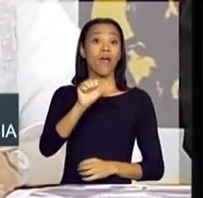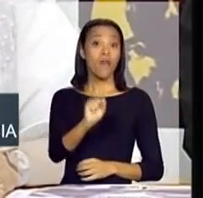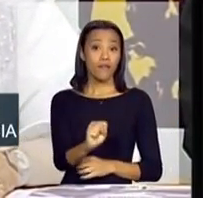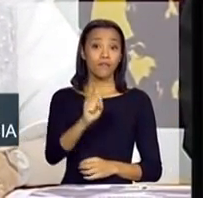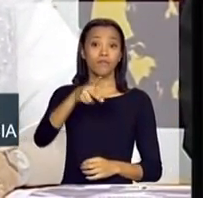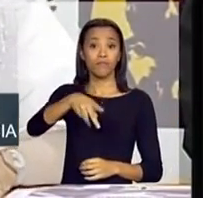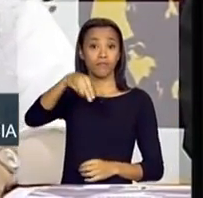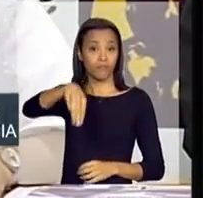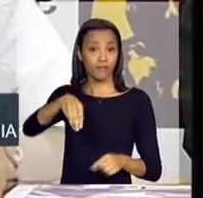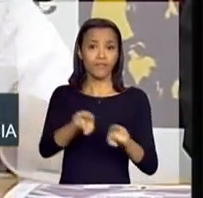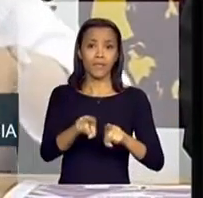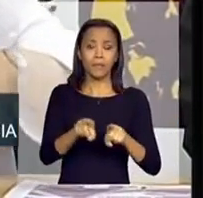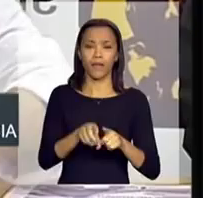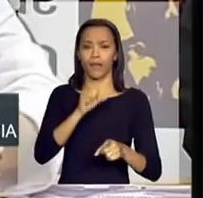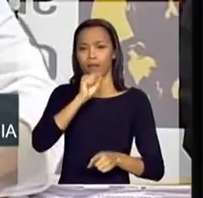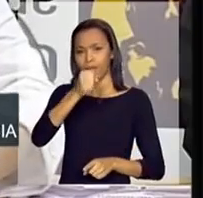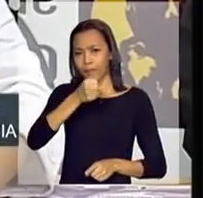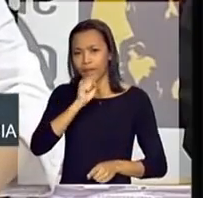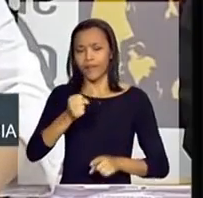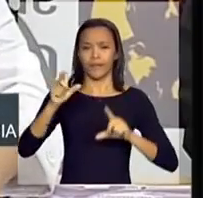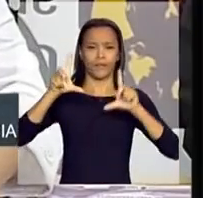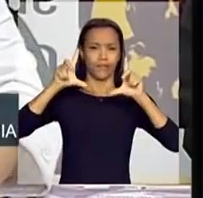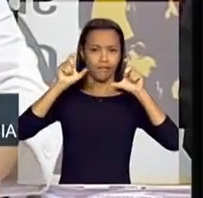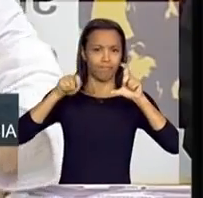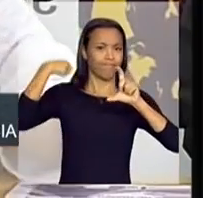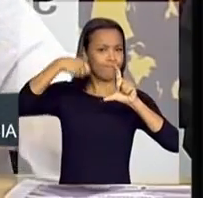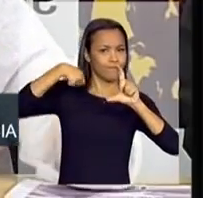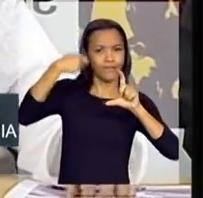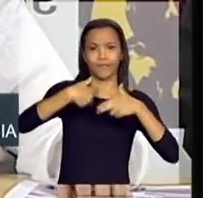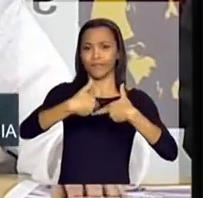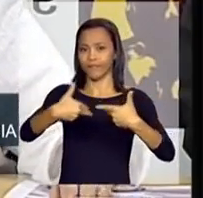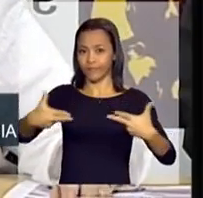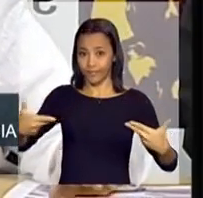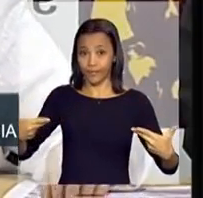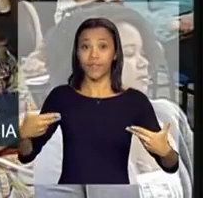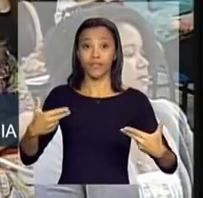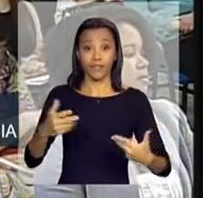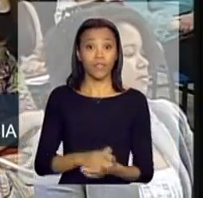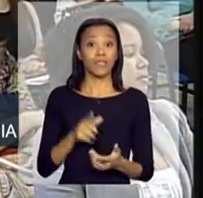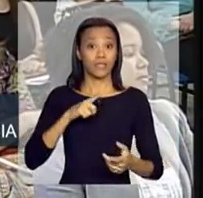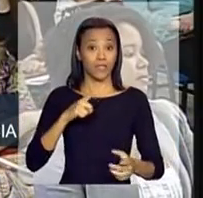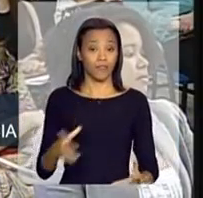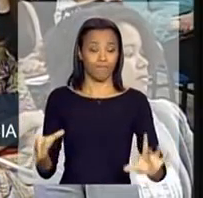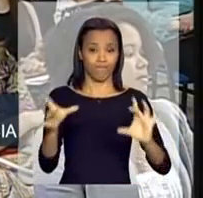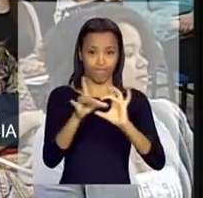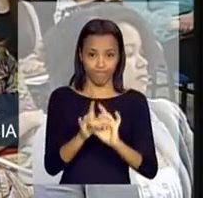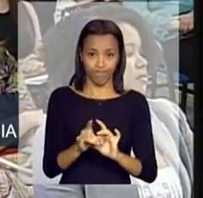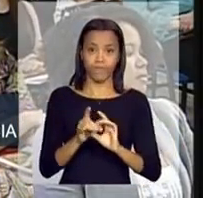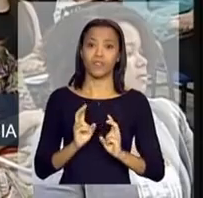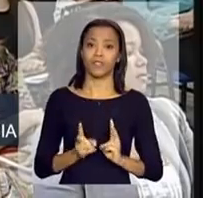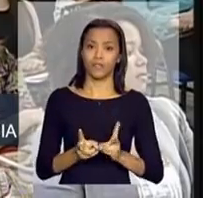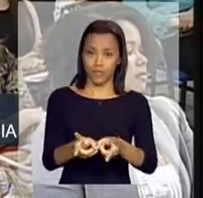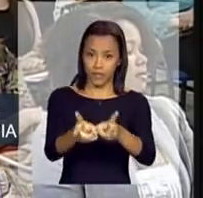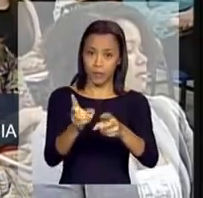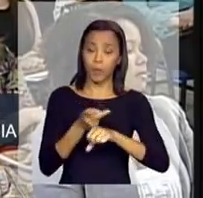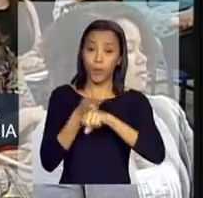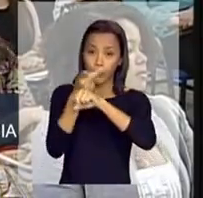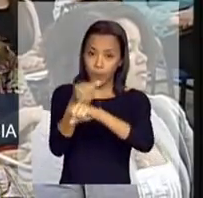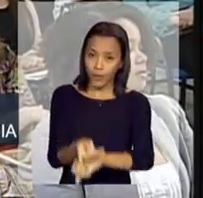a imprensa, aos jornalistas, cinegrafistas, com quem a ESPM tem procurado cada vez